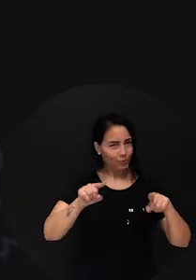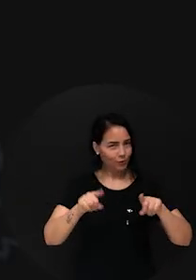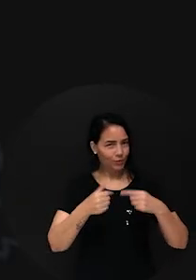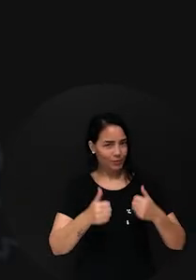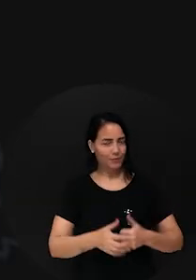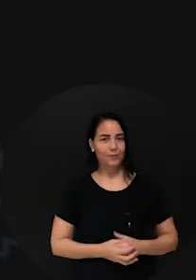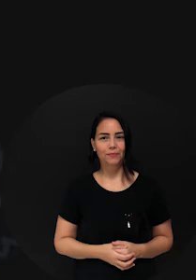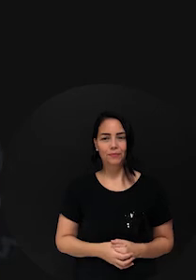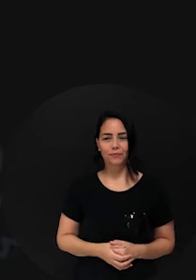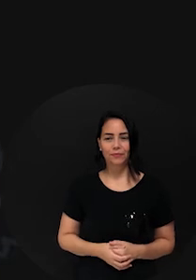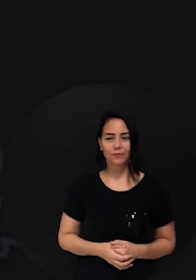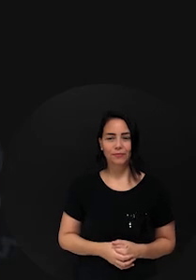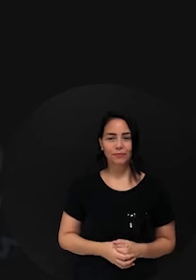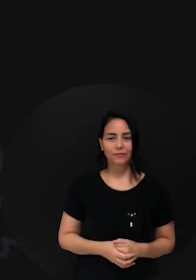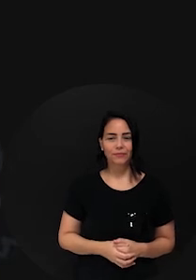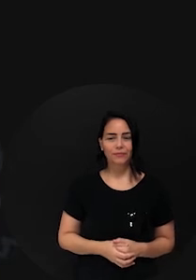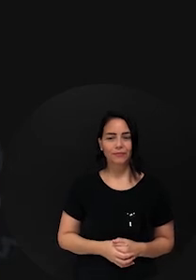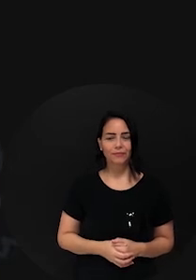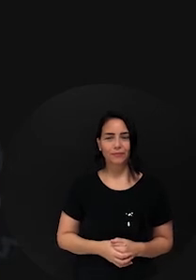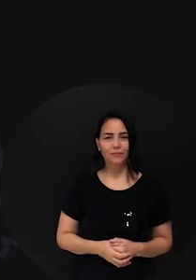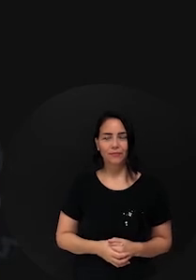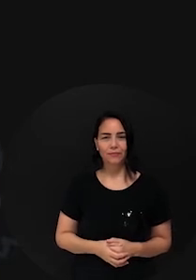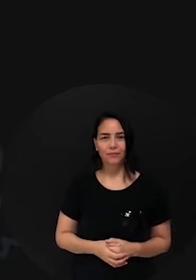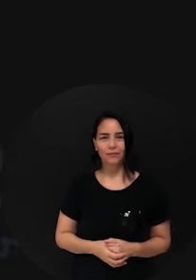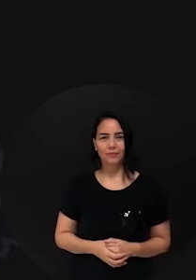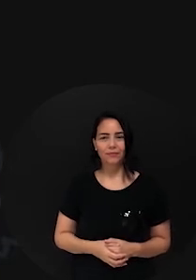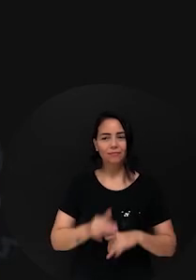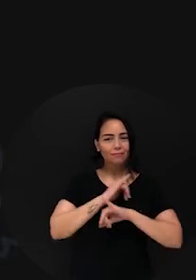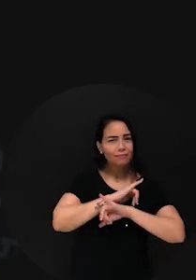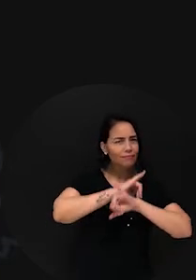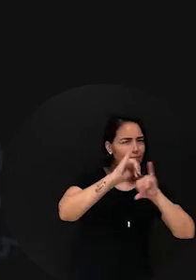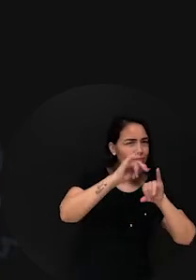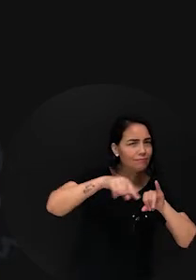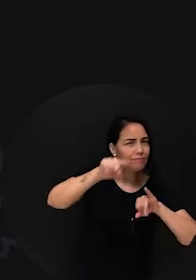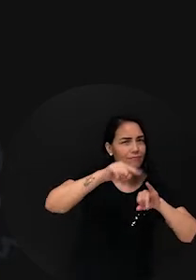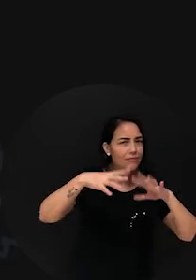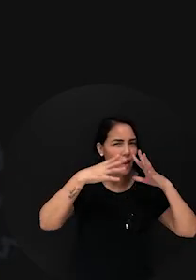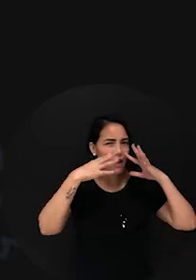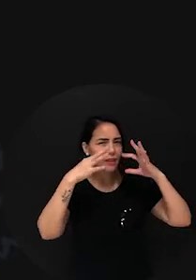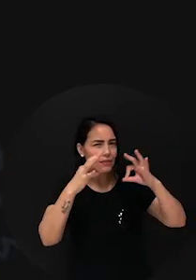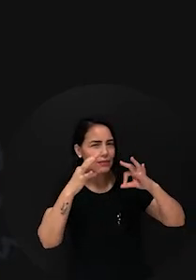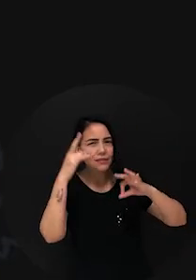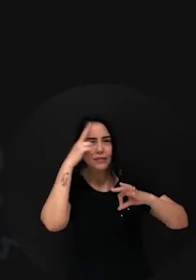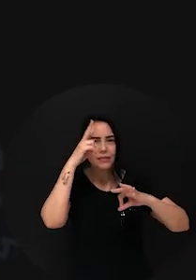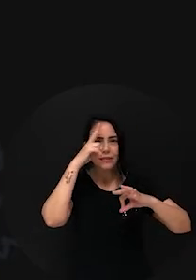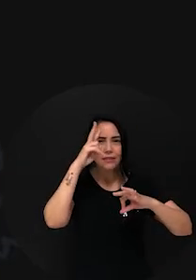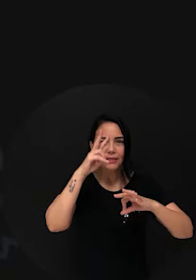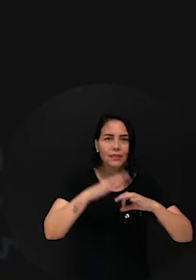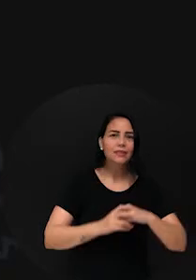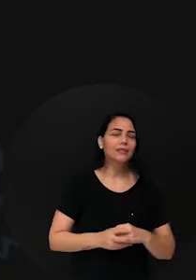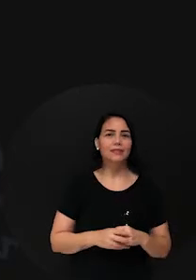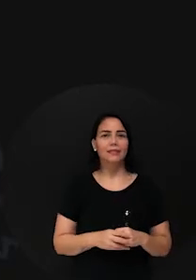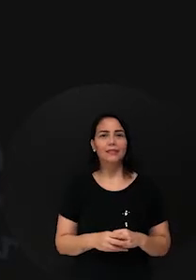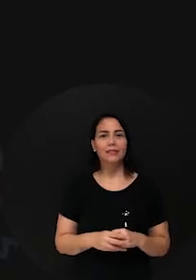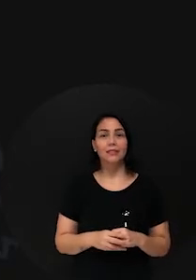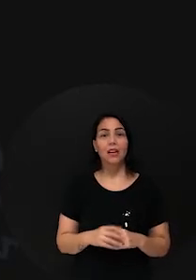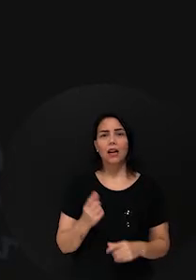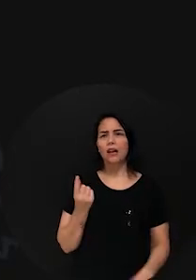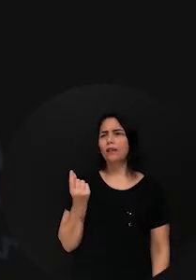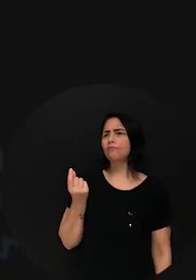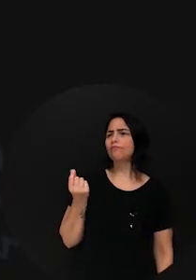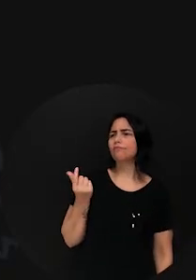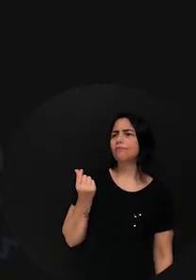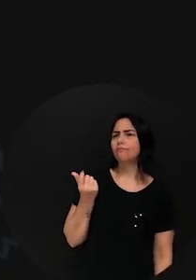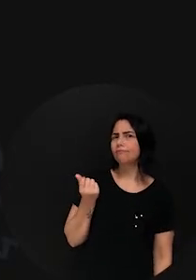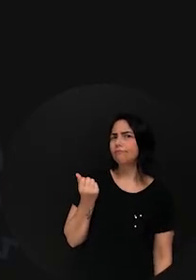Olha lá, eu quero lembrar de uma coisa, tá? Para todo mundo que está assistindo, não confundir preço,